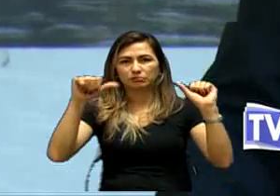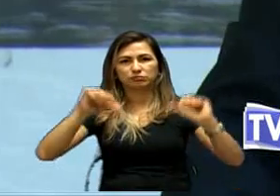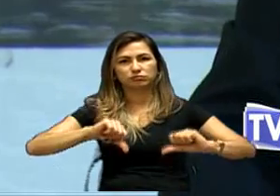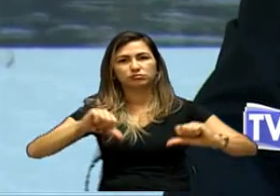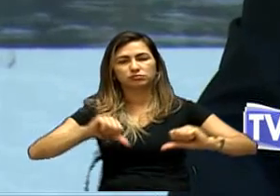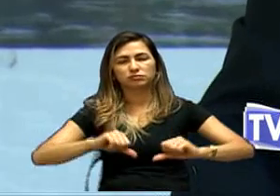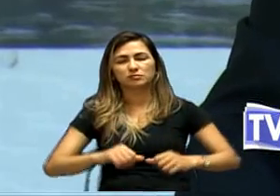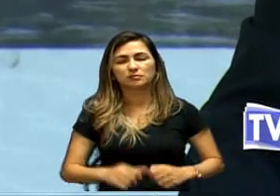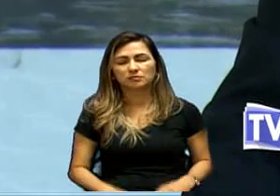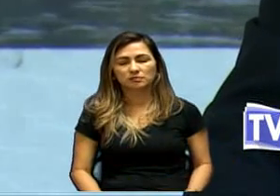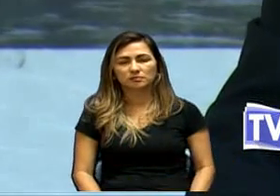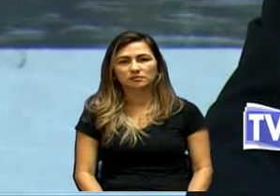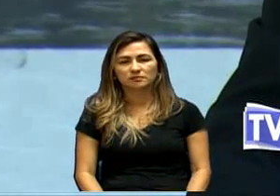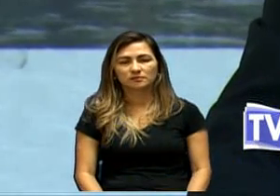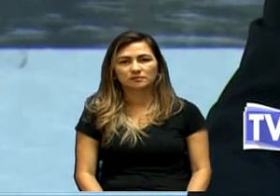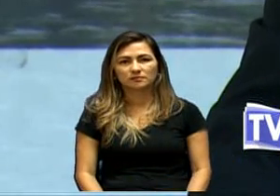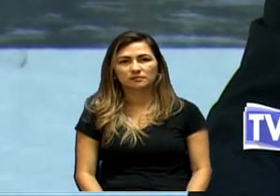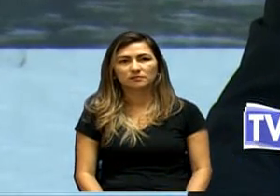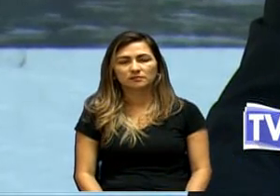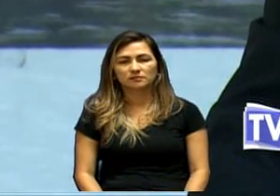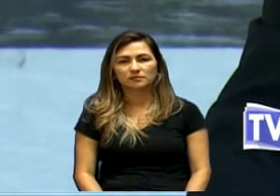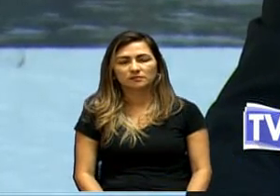Vereador...